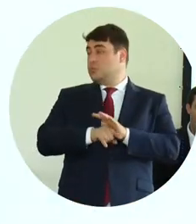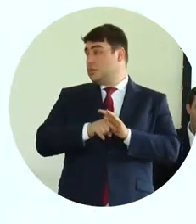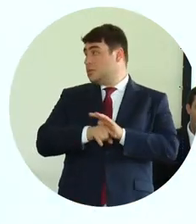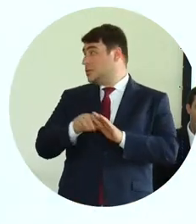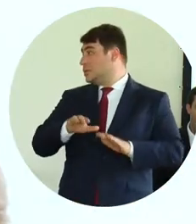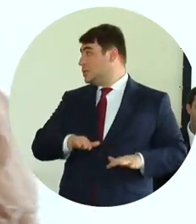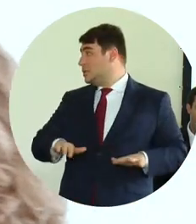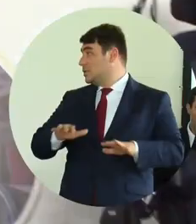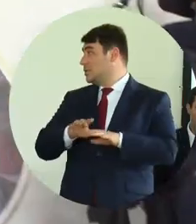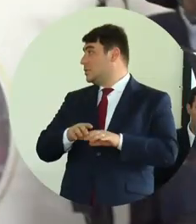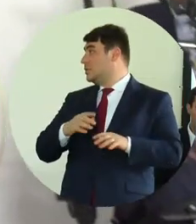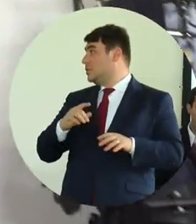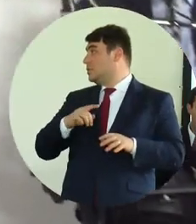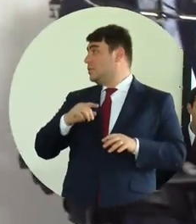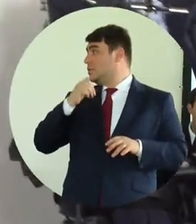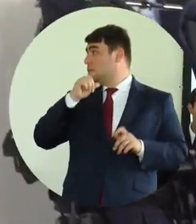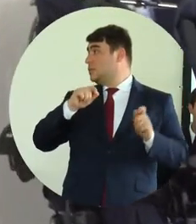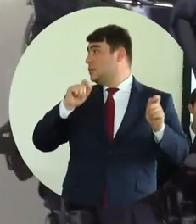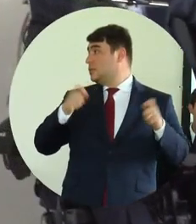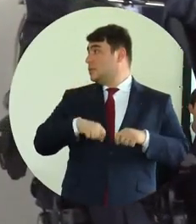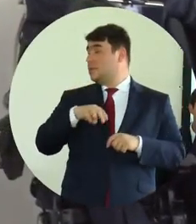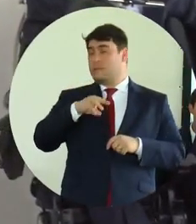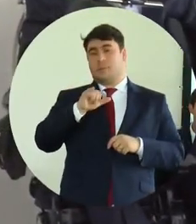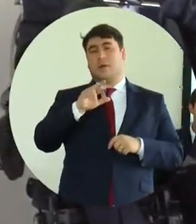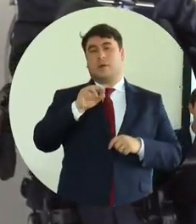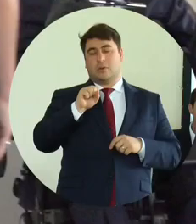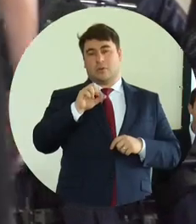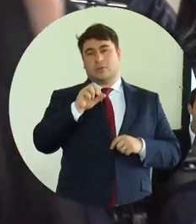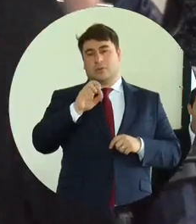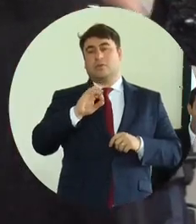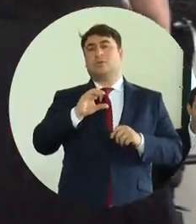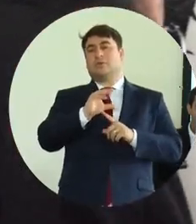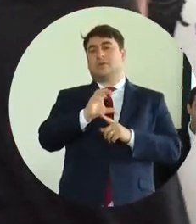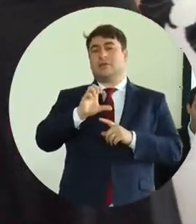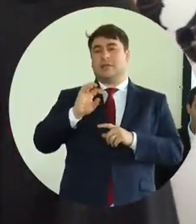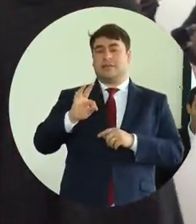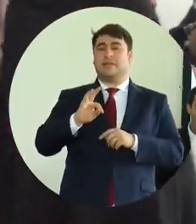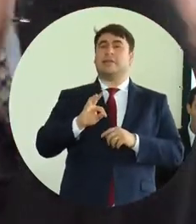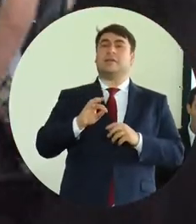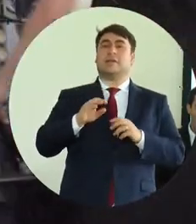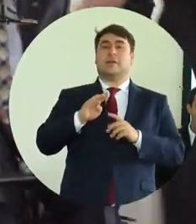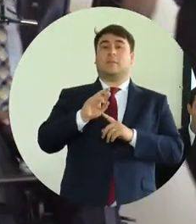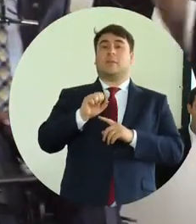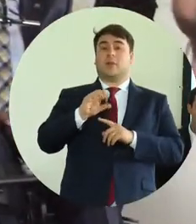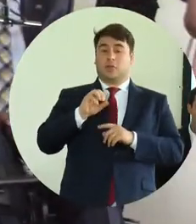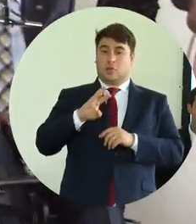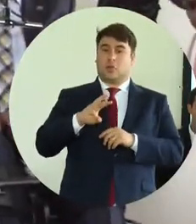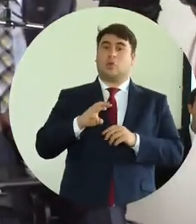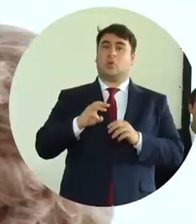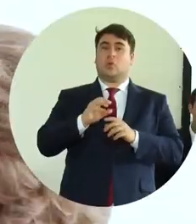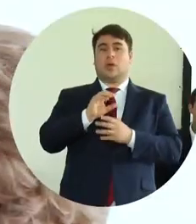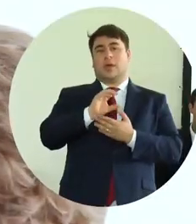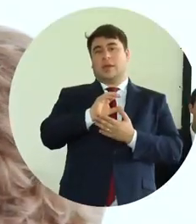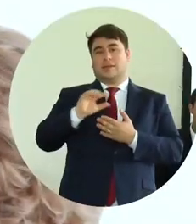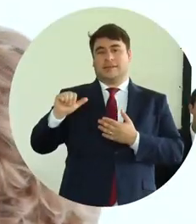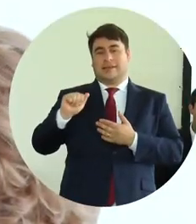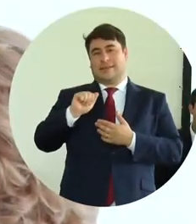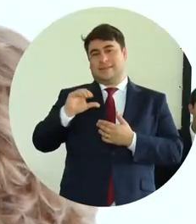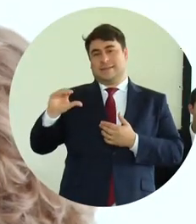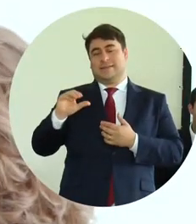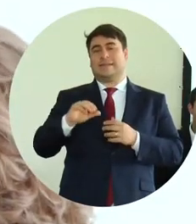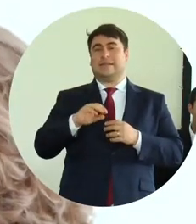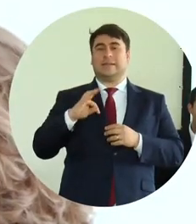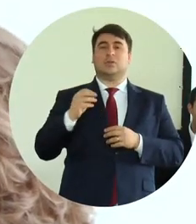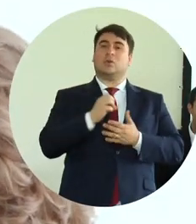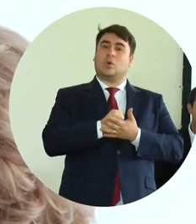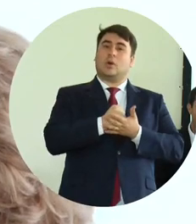Eldorado, DebServer, Microsoft, CIT, Brascom, Accenture, Dell. Tem